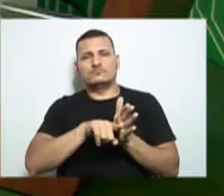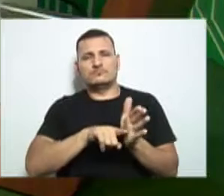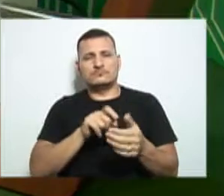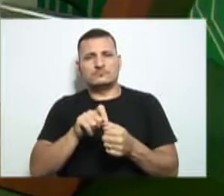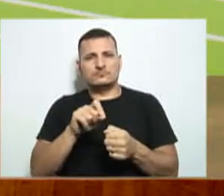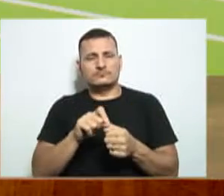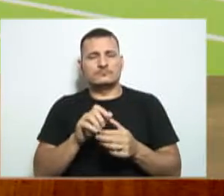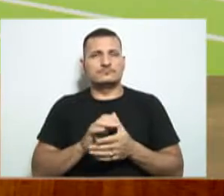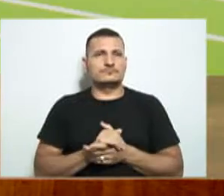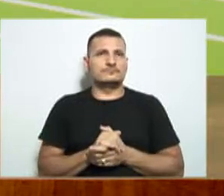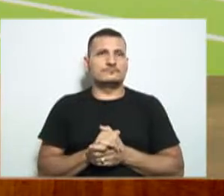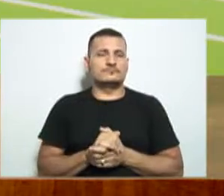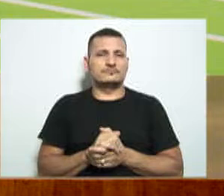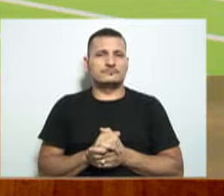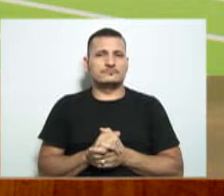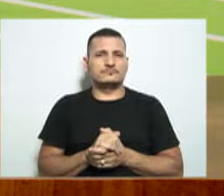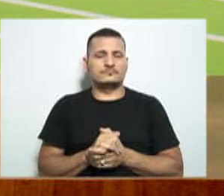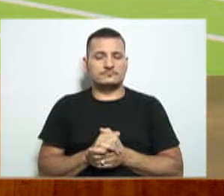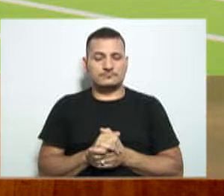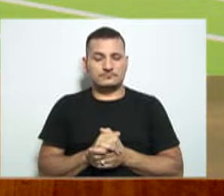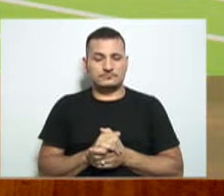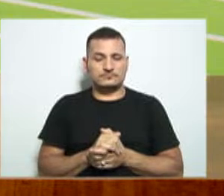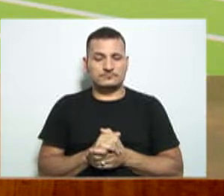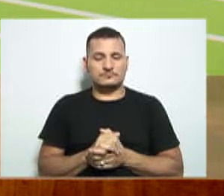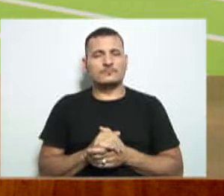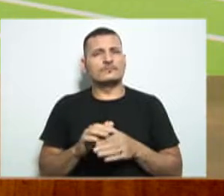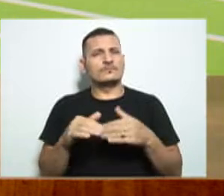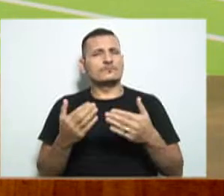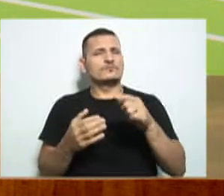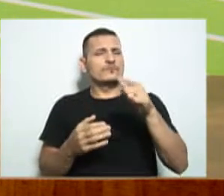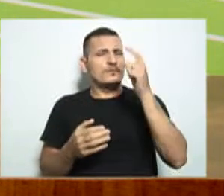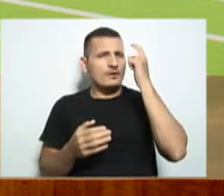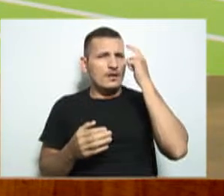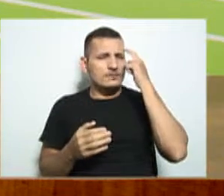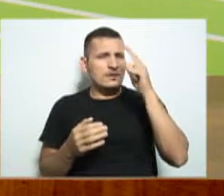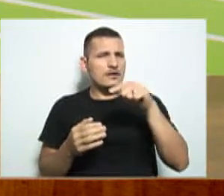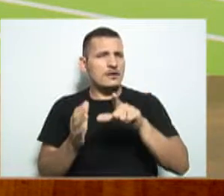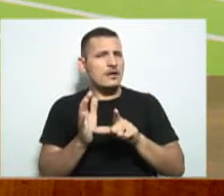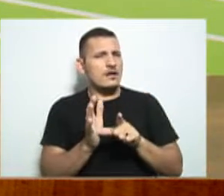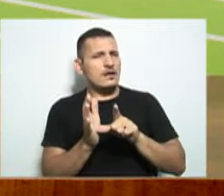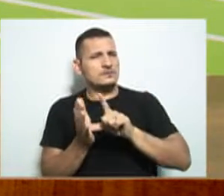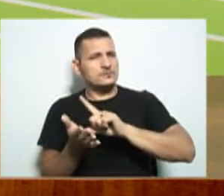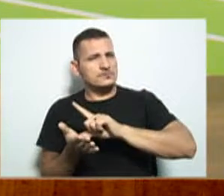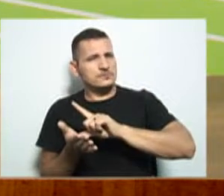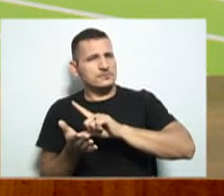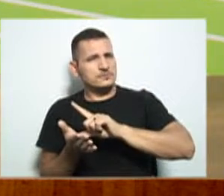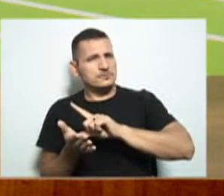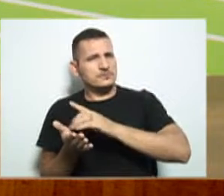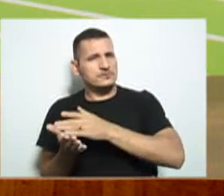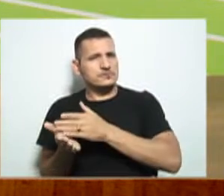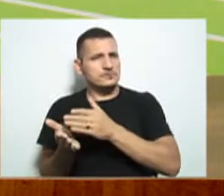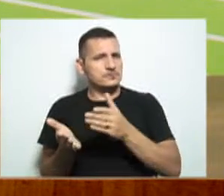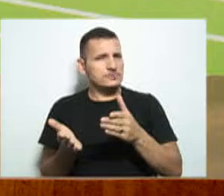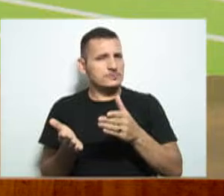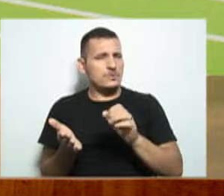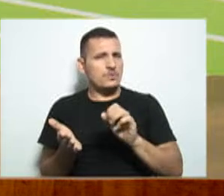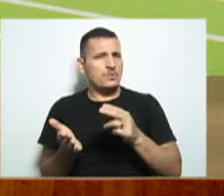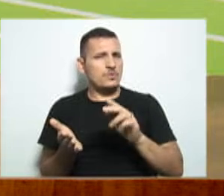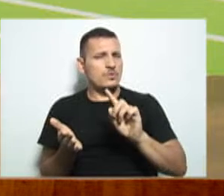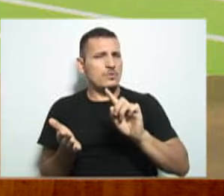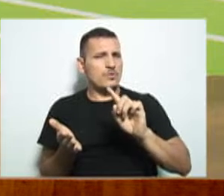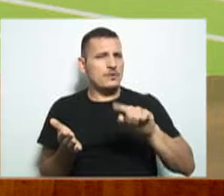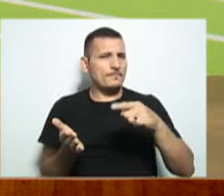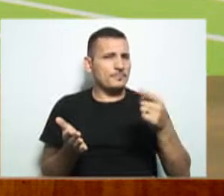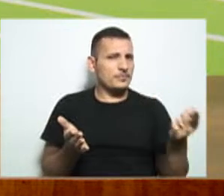Bom, o que vocês acham? É antes, durante ou depois de